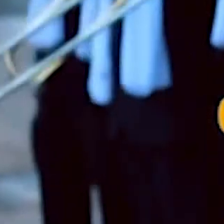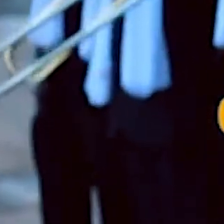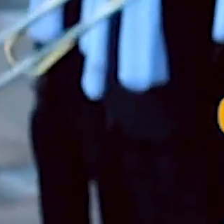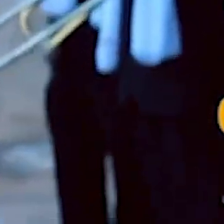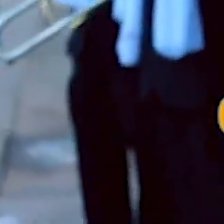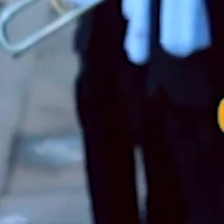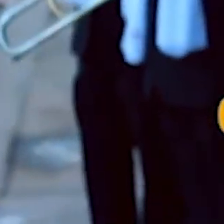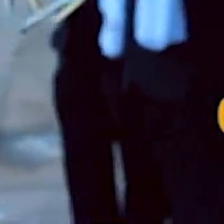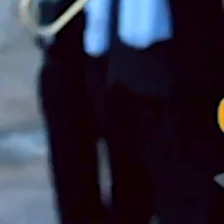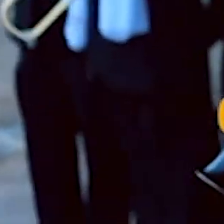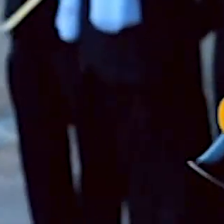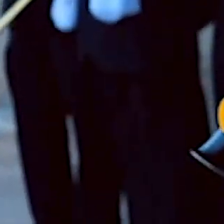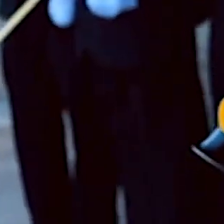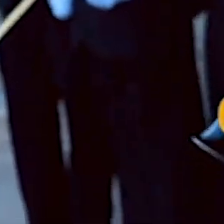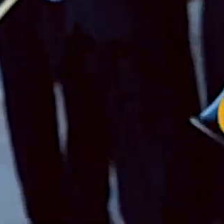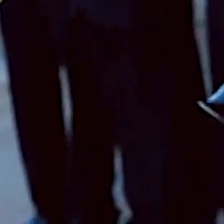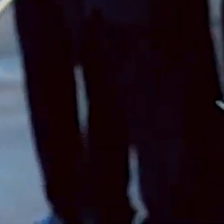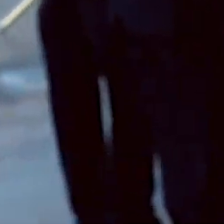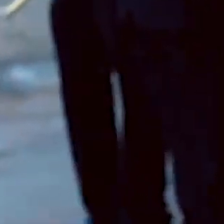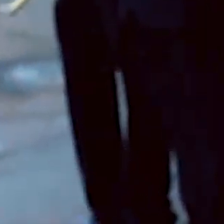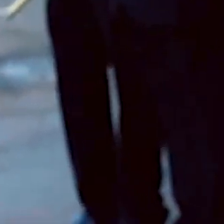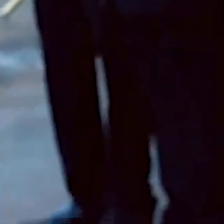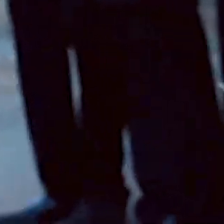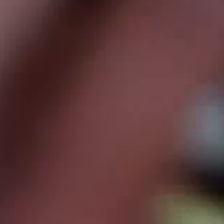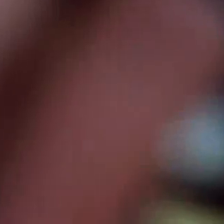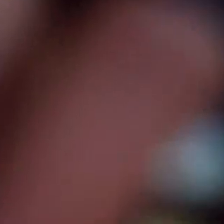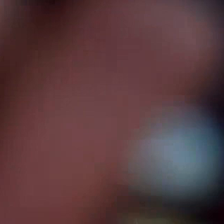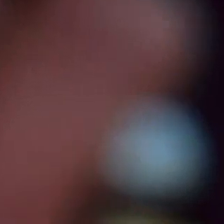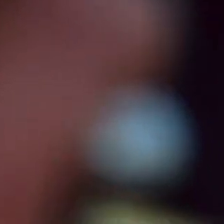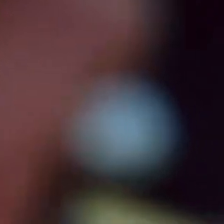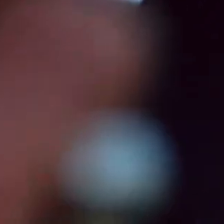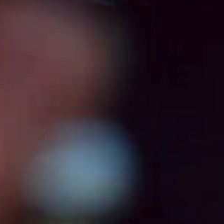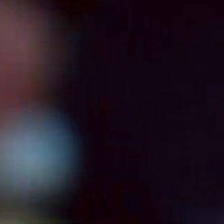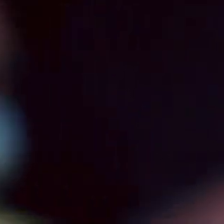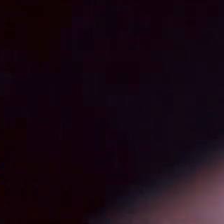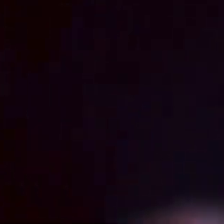como capilar.